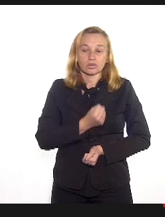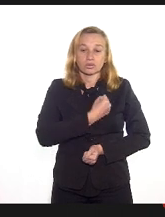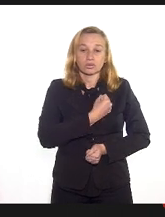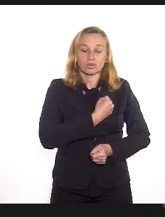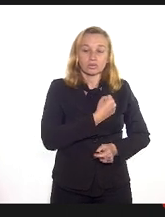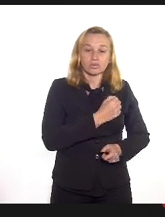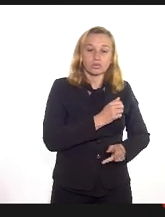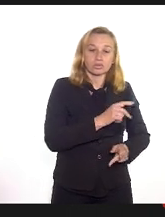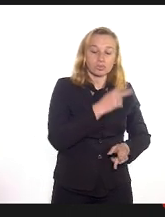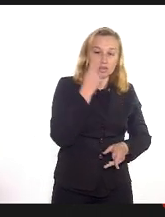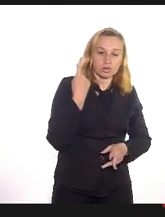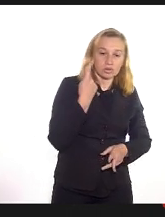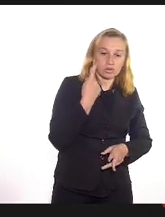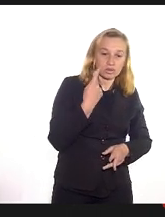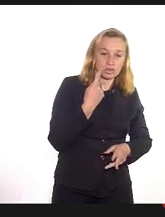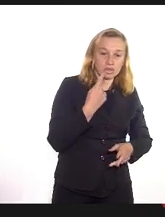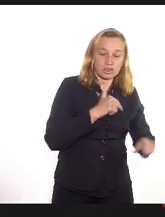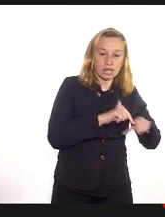e inativos.